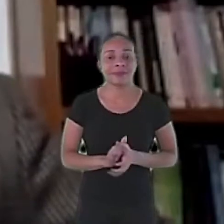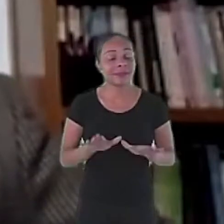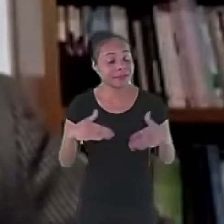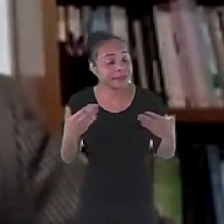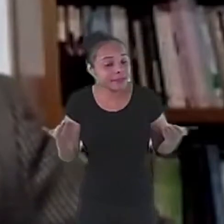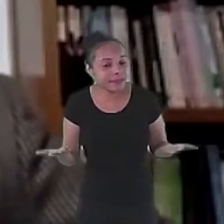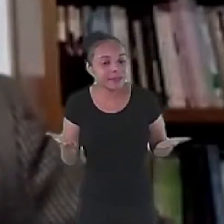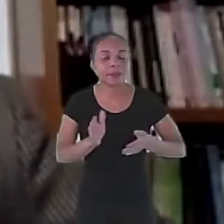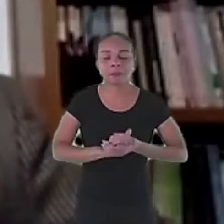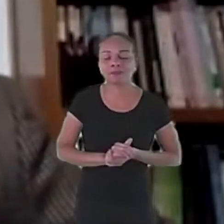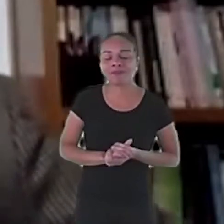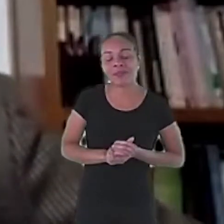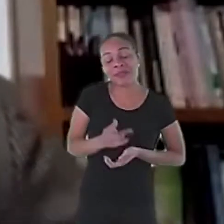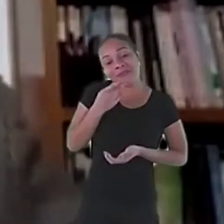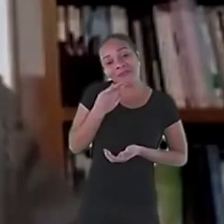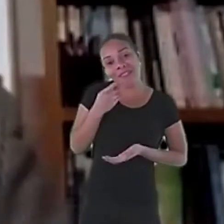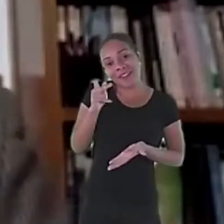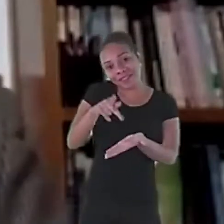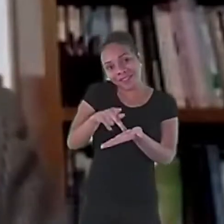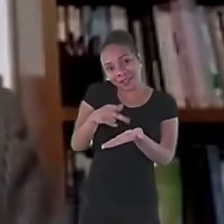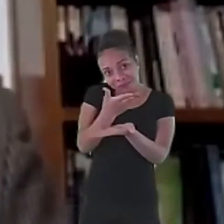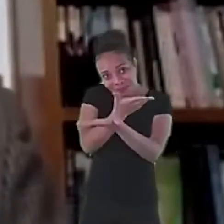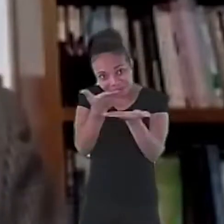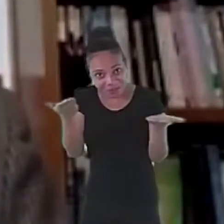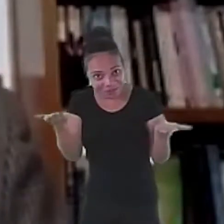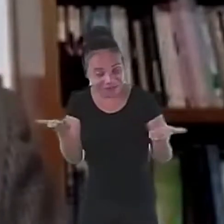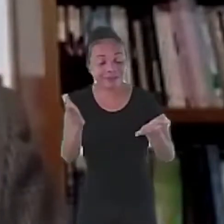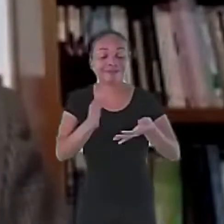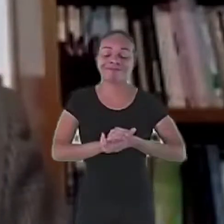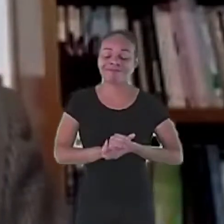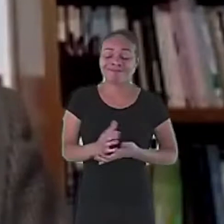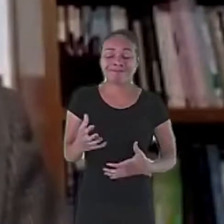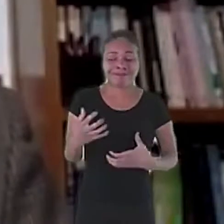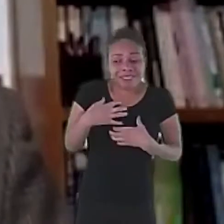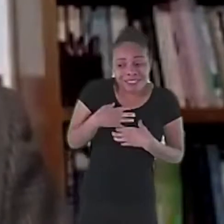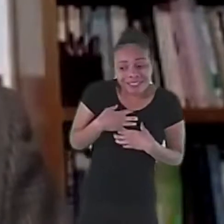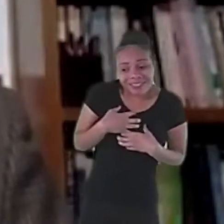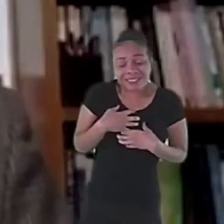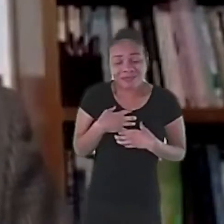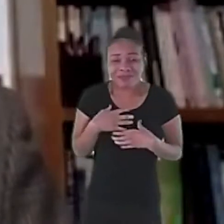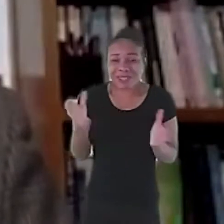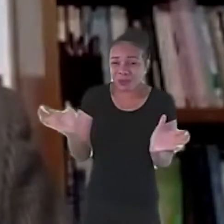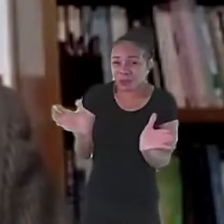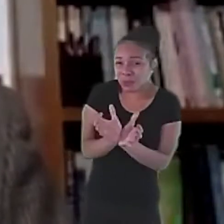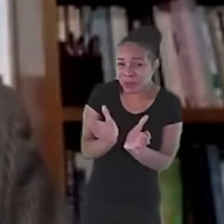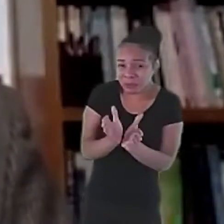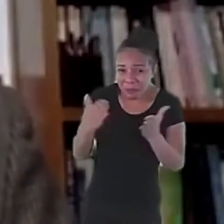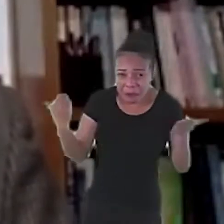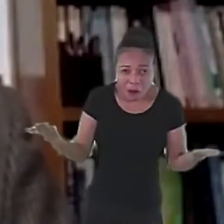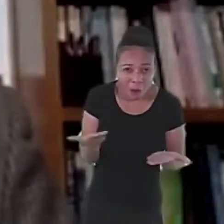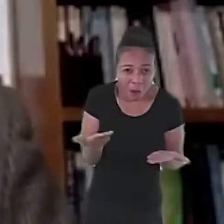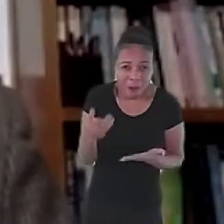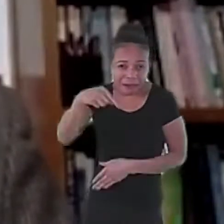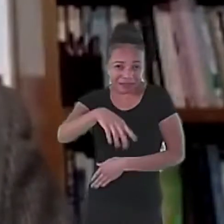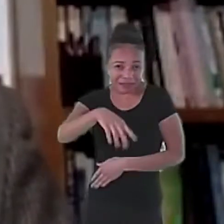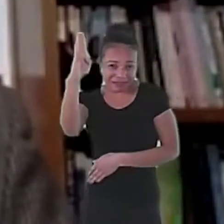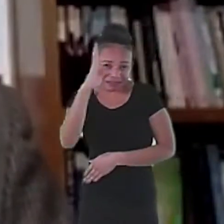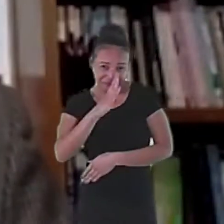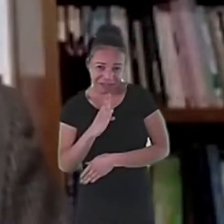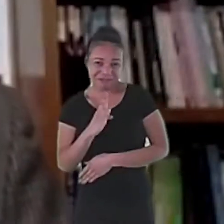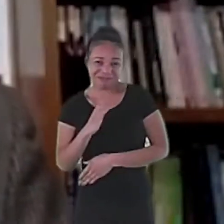Eu confesso que sinto a situação política do Brasil